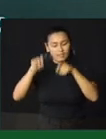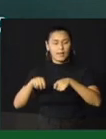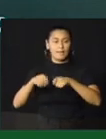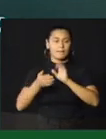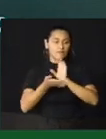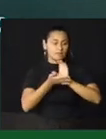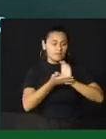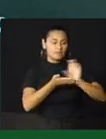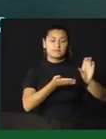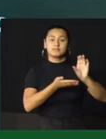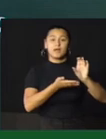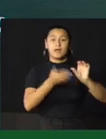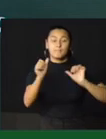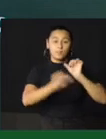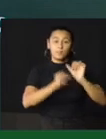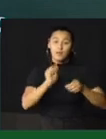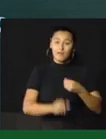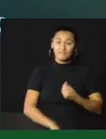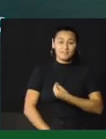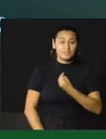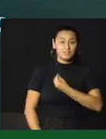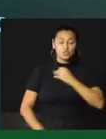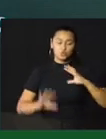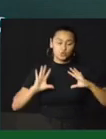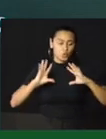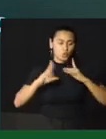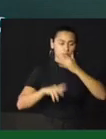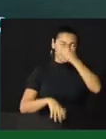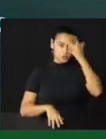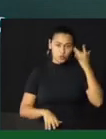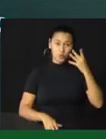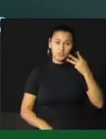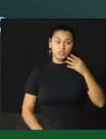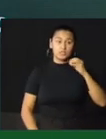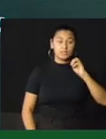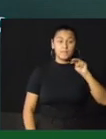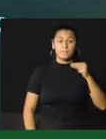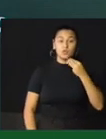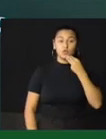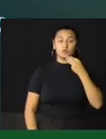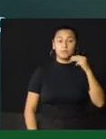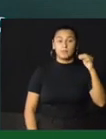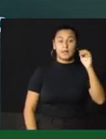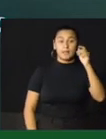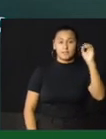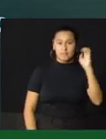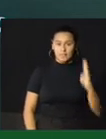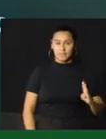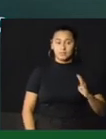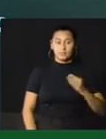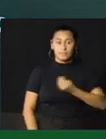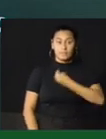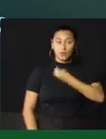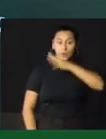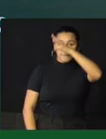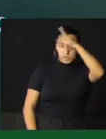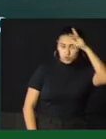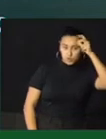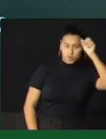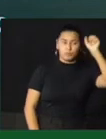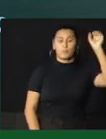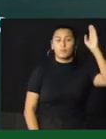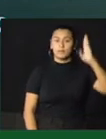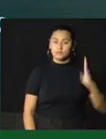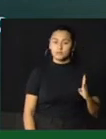vida de todo o arco Norte de 30 milhões de brasileiros que moram na Amazônia brasileira e que pode Inclusive a partir dos